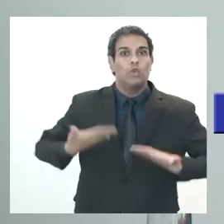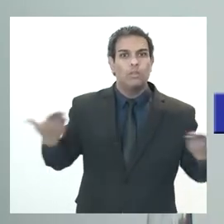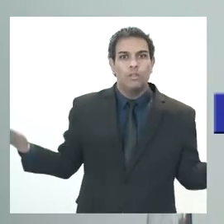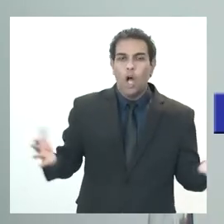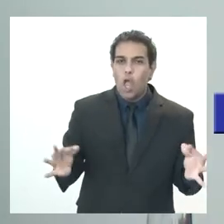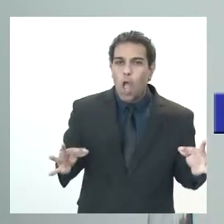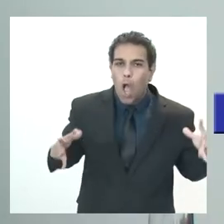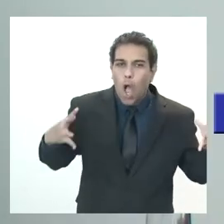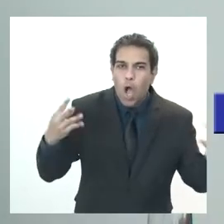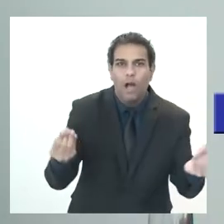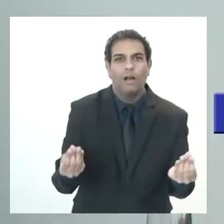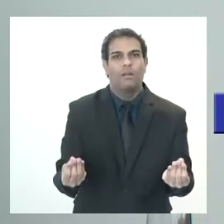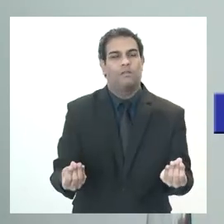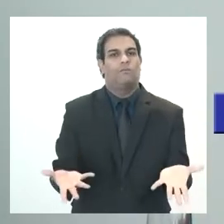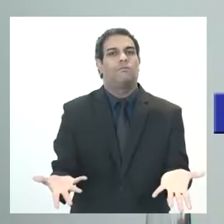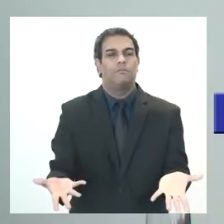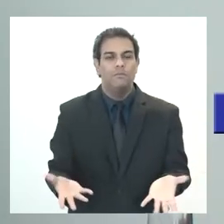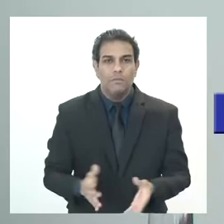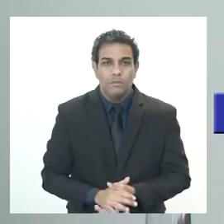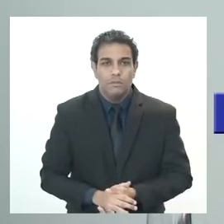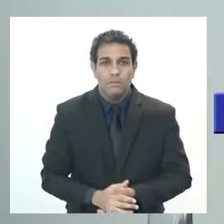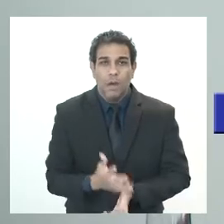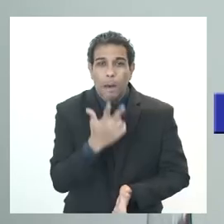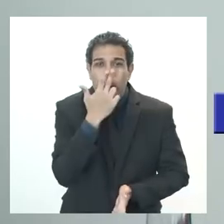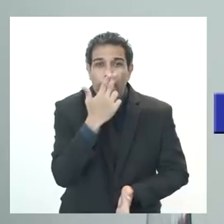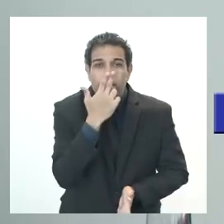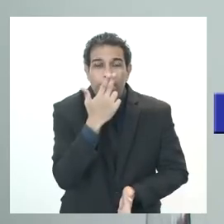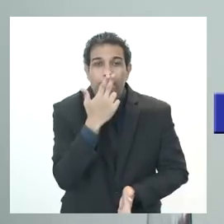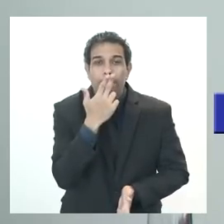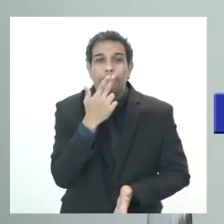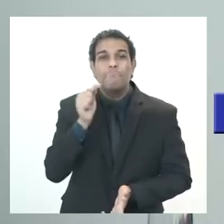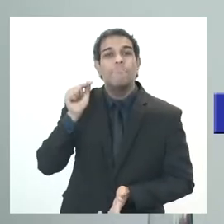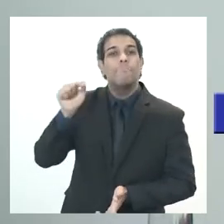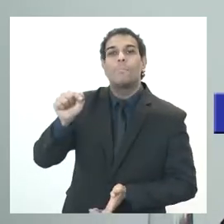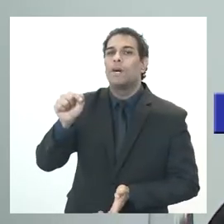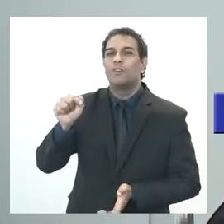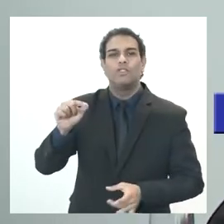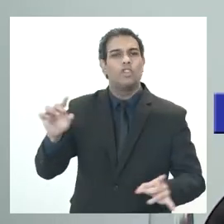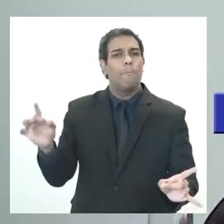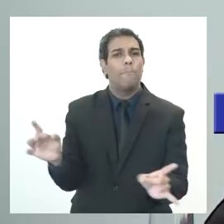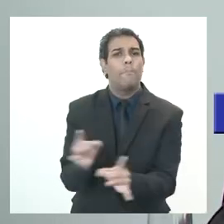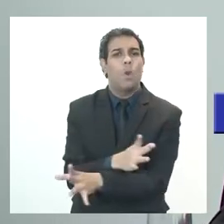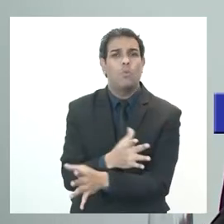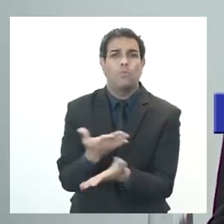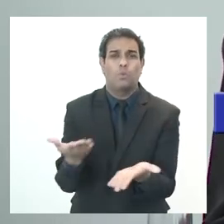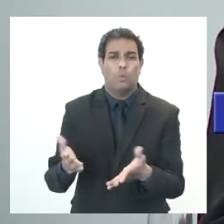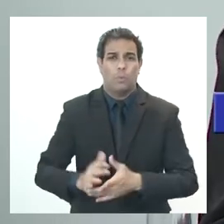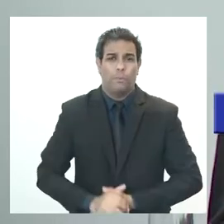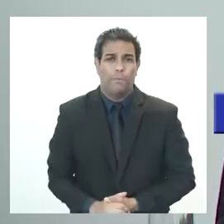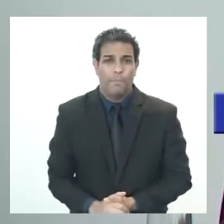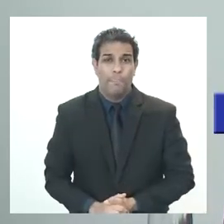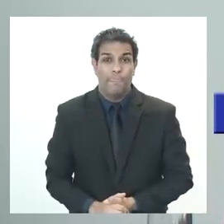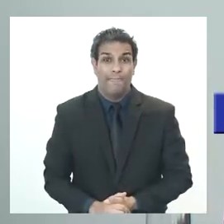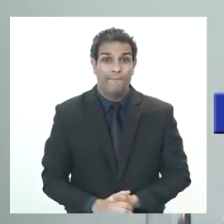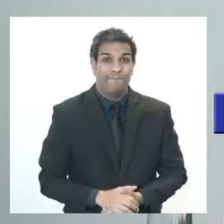aqui se façam se fizer se materializasse a saúde pública foi